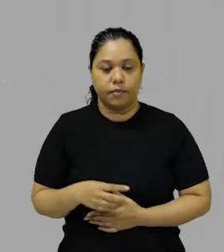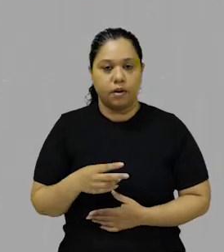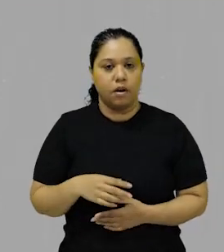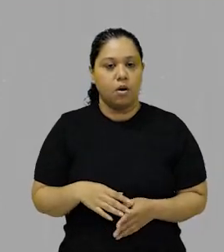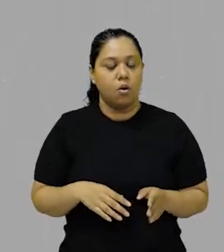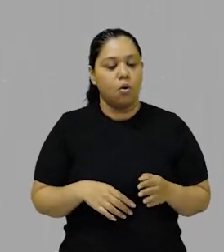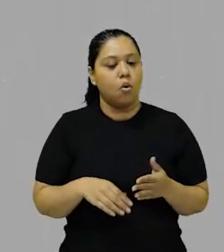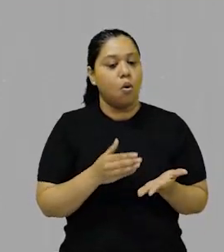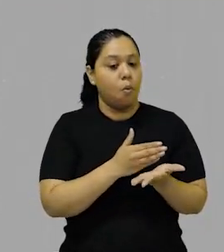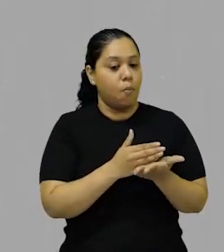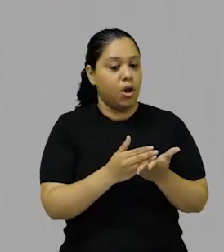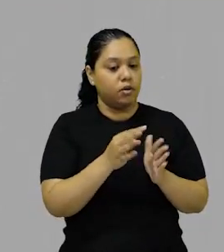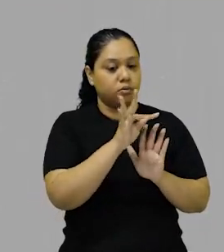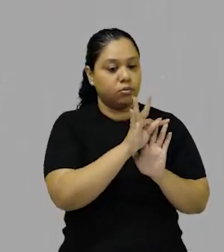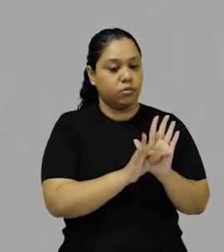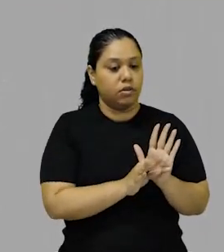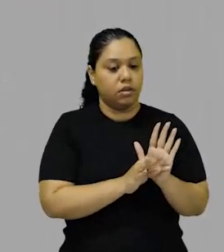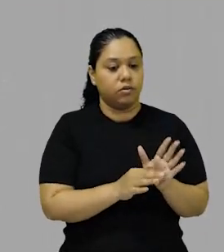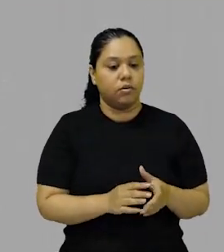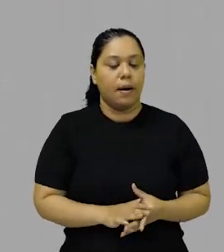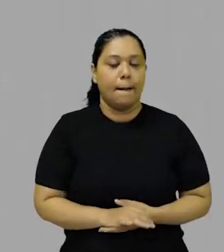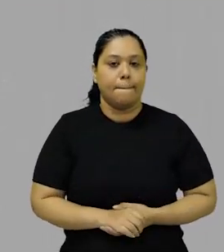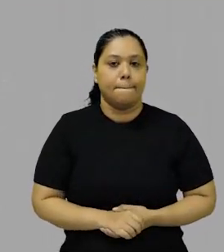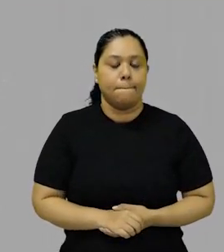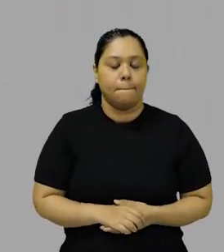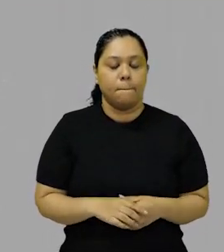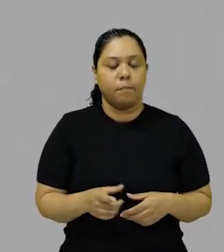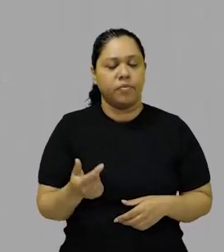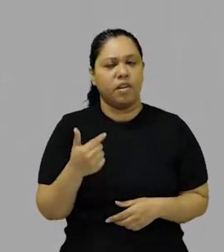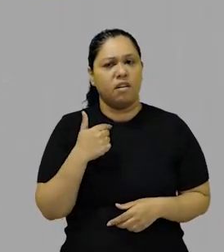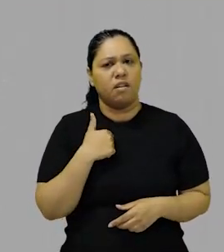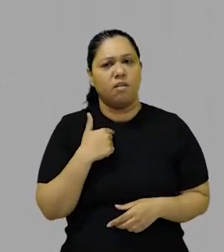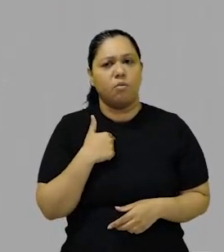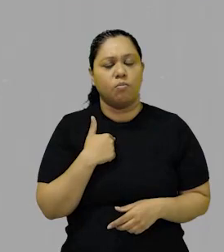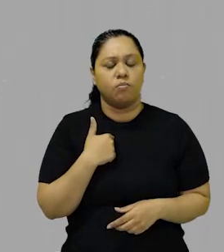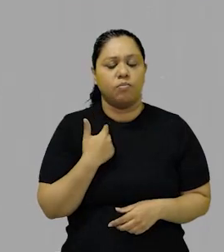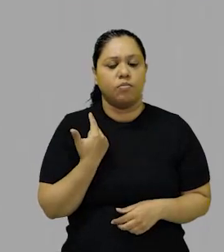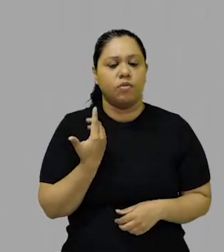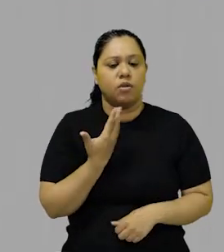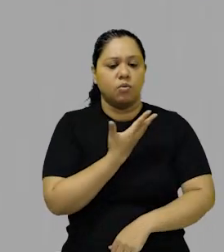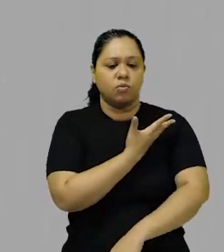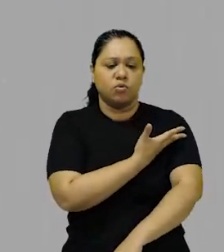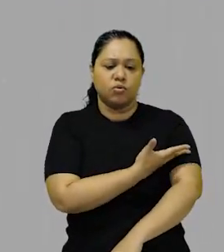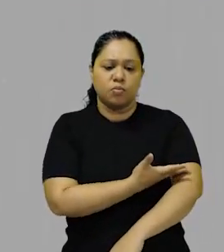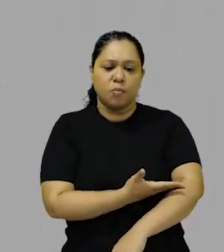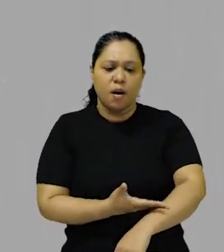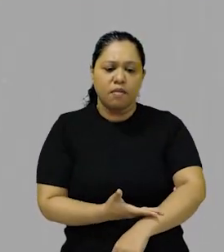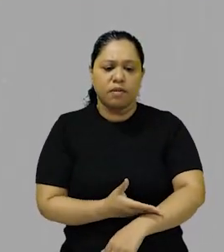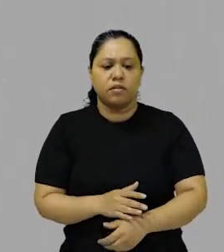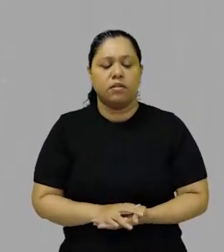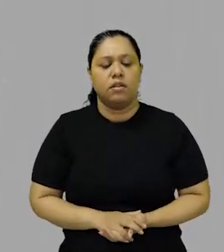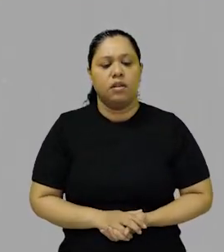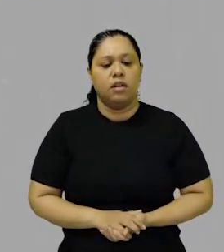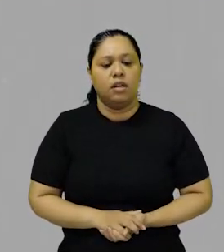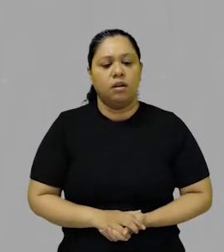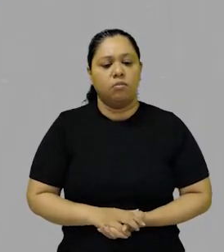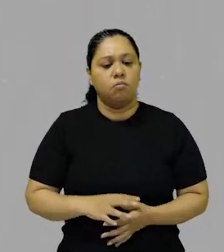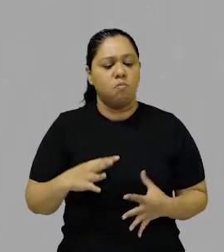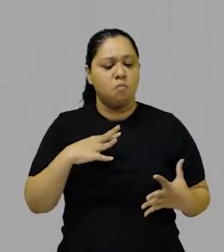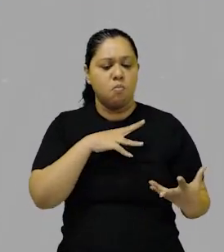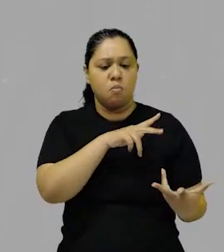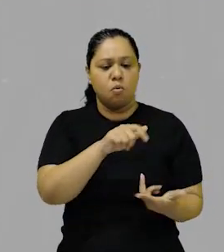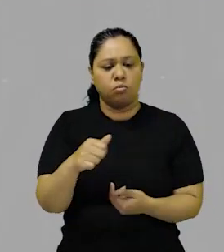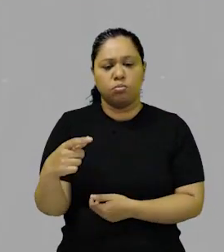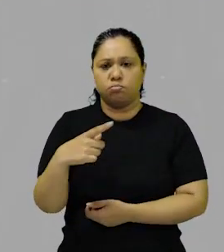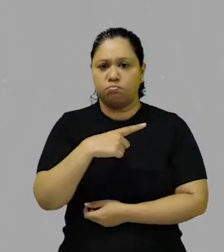rule the world. Essa expressão significa eu costumava governar o mundo, eu costumava dominar o mundo,